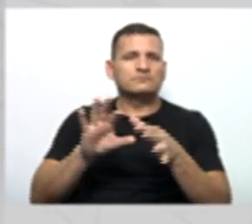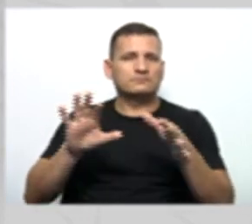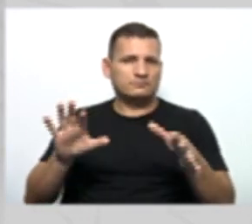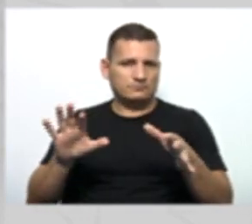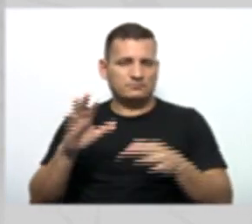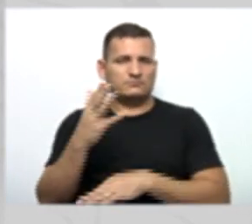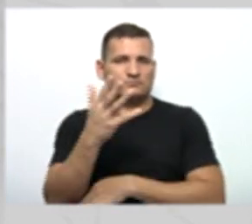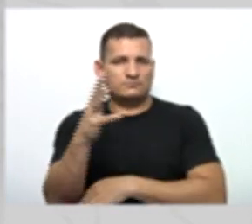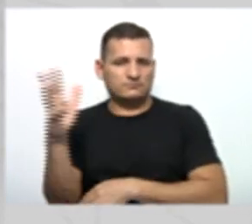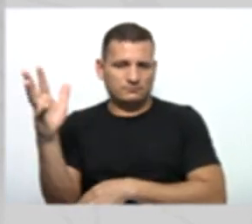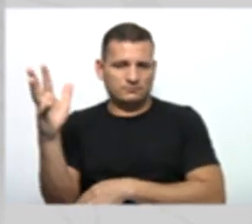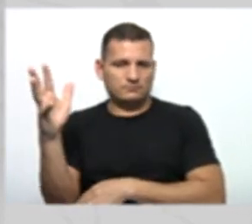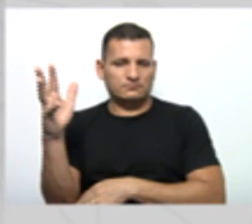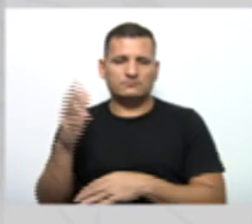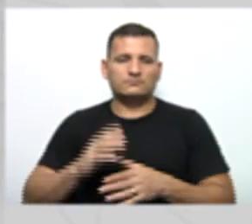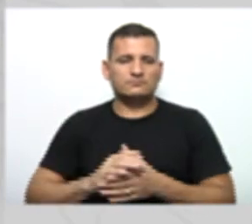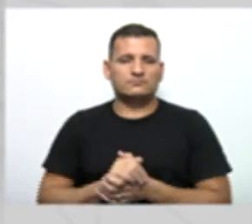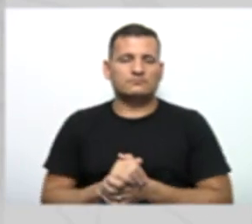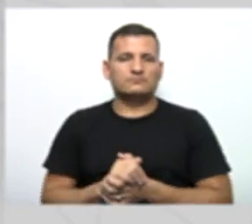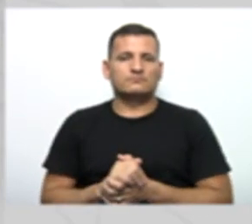empreendimento.